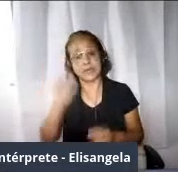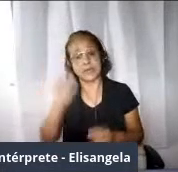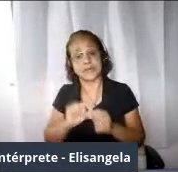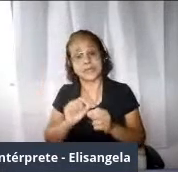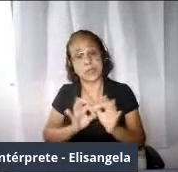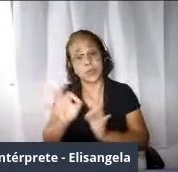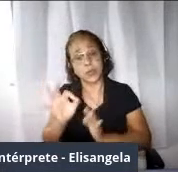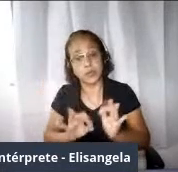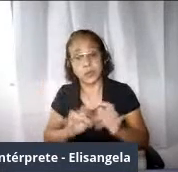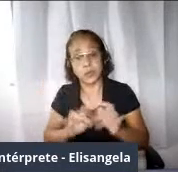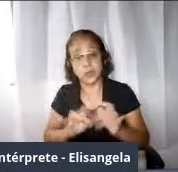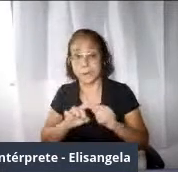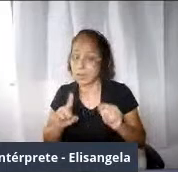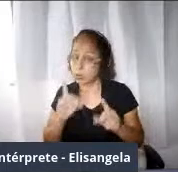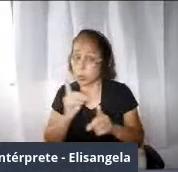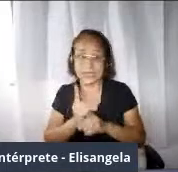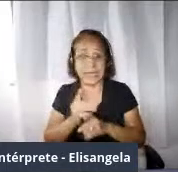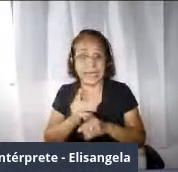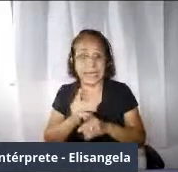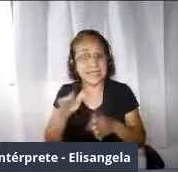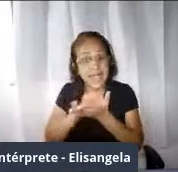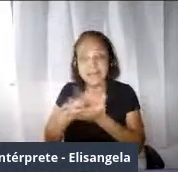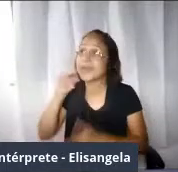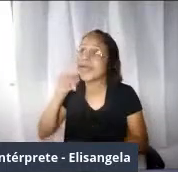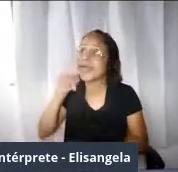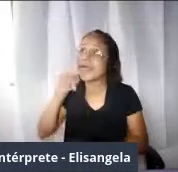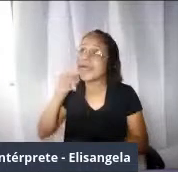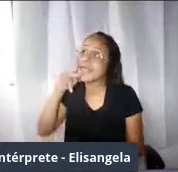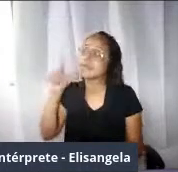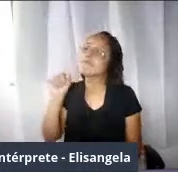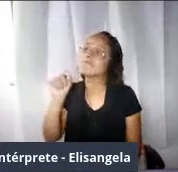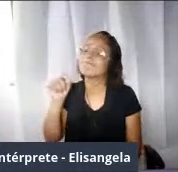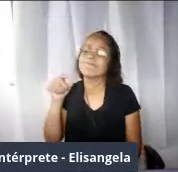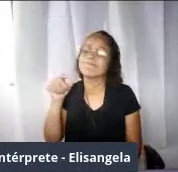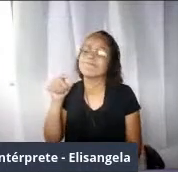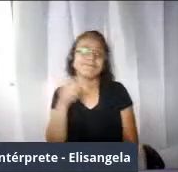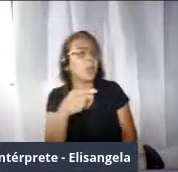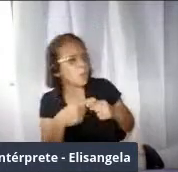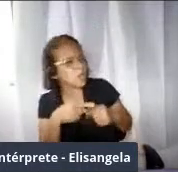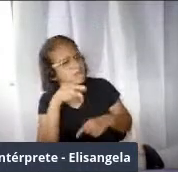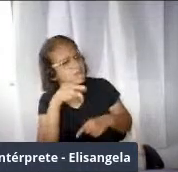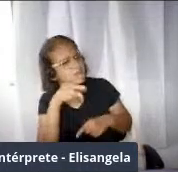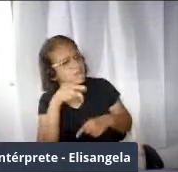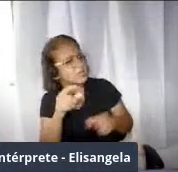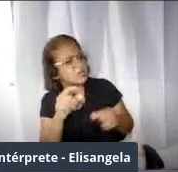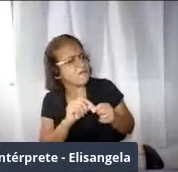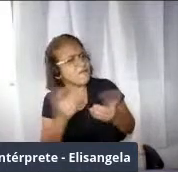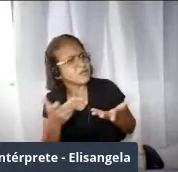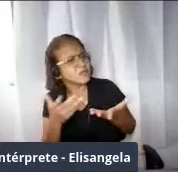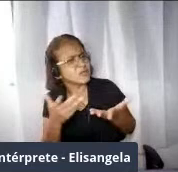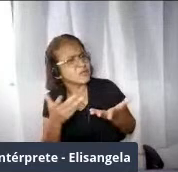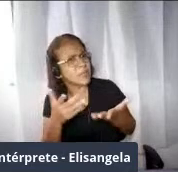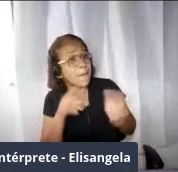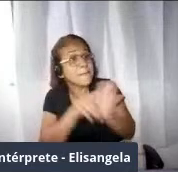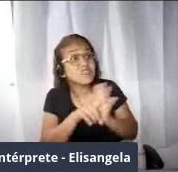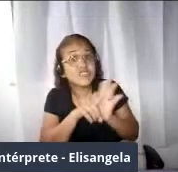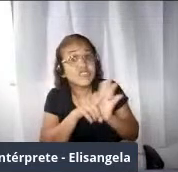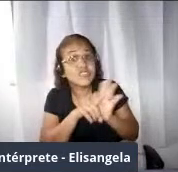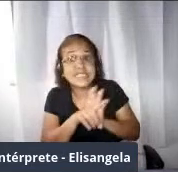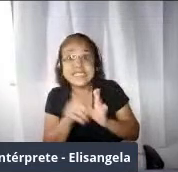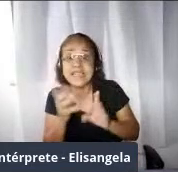nada ainda na Paraíba. Aí ela falou: por que que você não faz um estado da arte? Faz um levantamento. Então ela me sugeriu: faz uma pesquisa para ver. Aí eu fiz